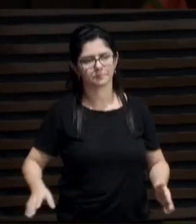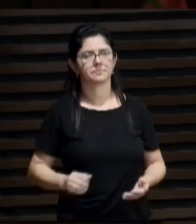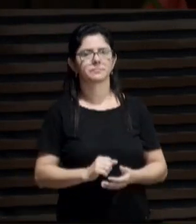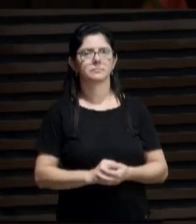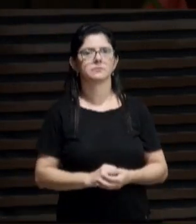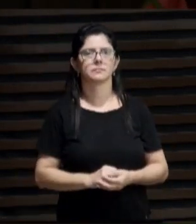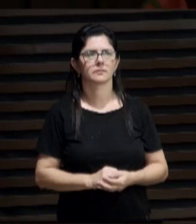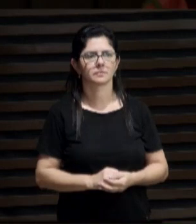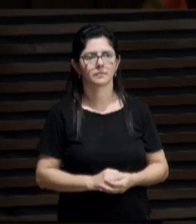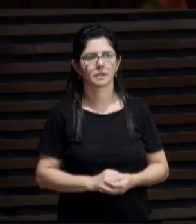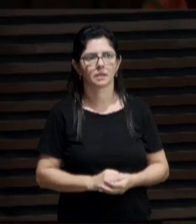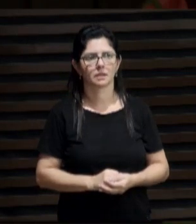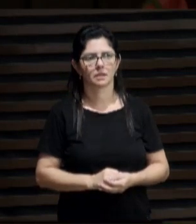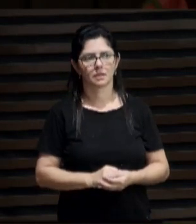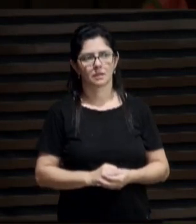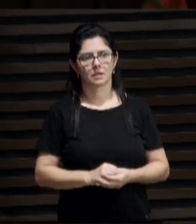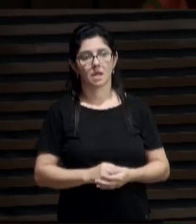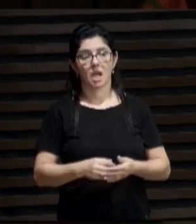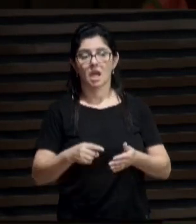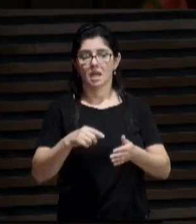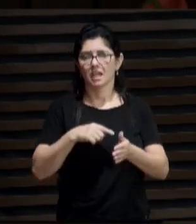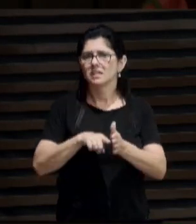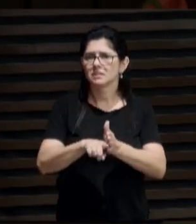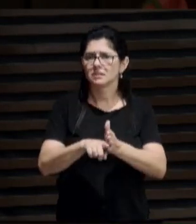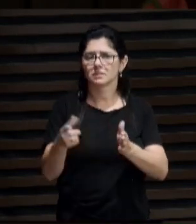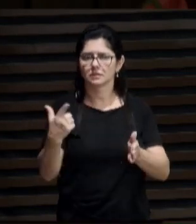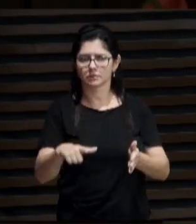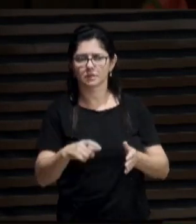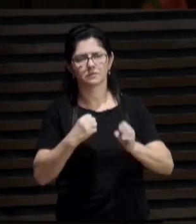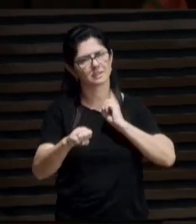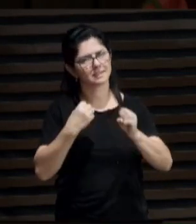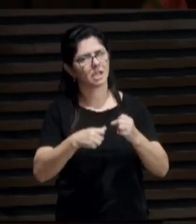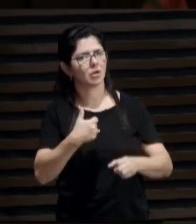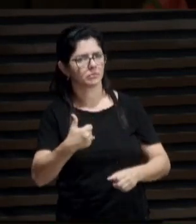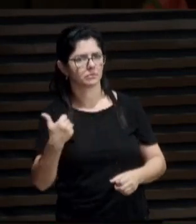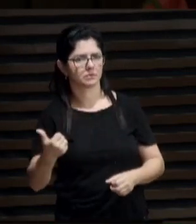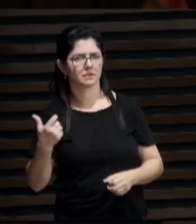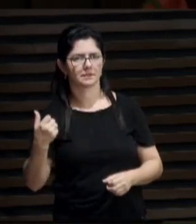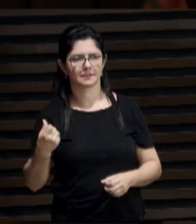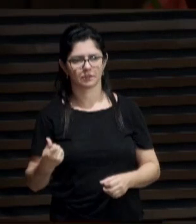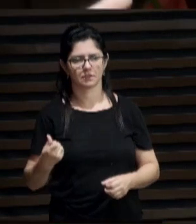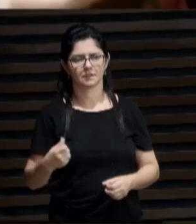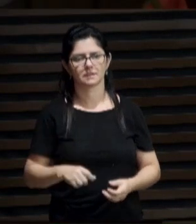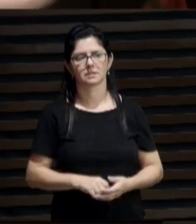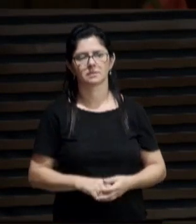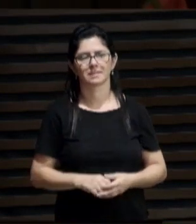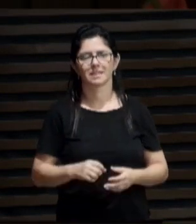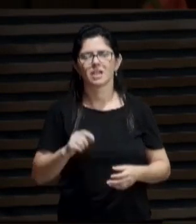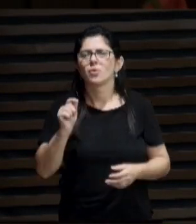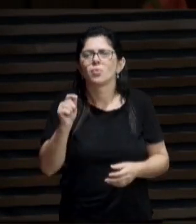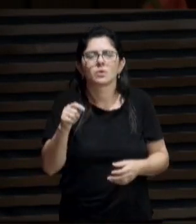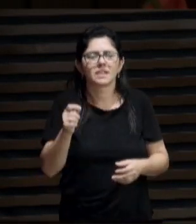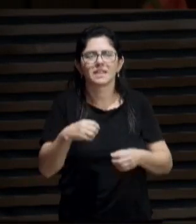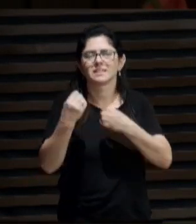23. E retornamos à pergunta do Salmo 116, versículo 12: "Que darei ao